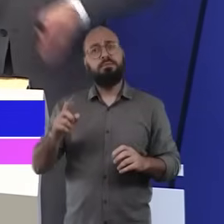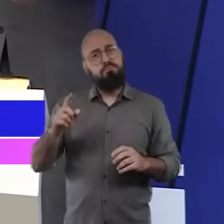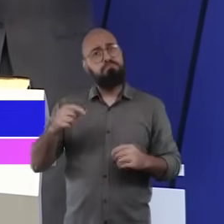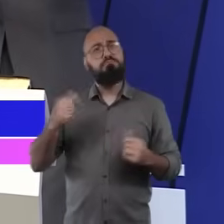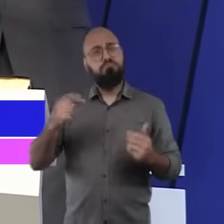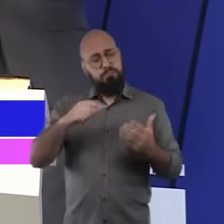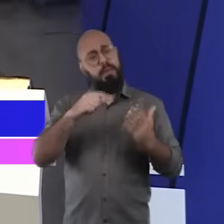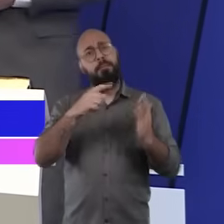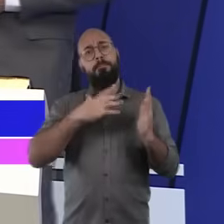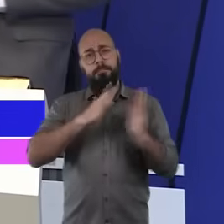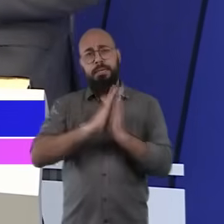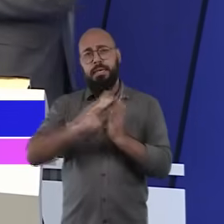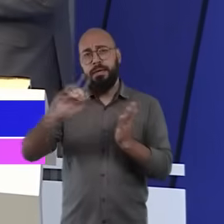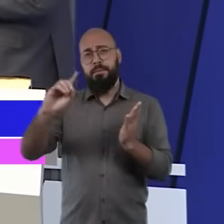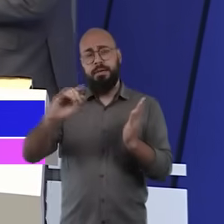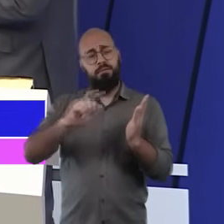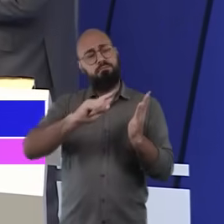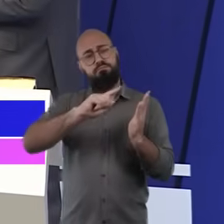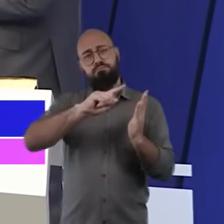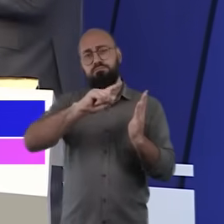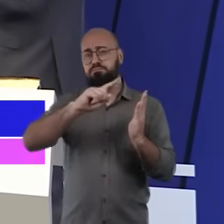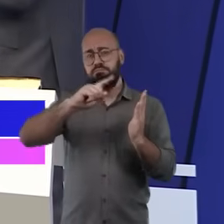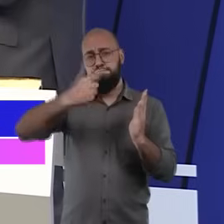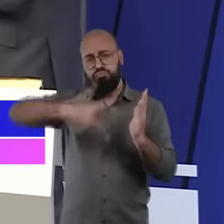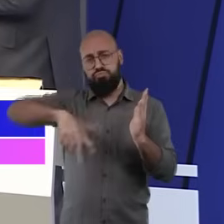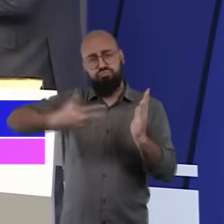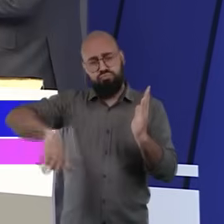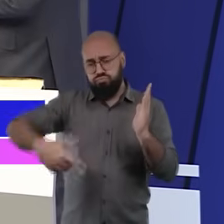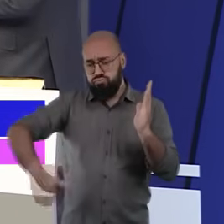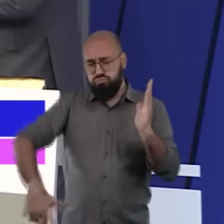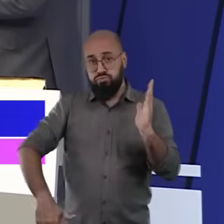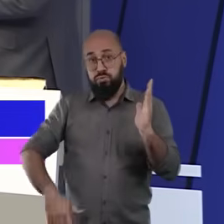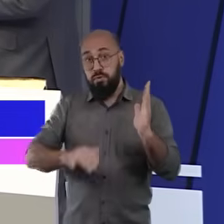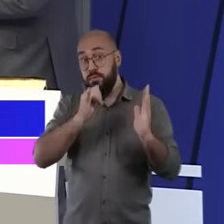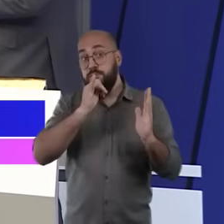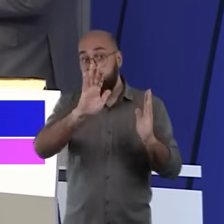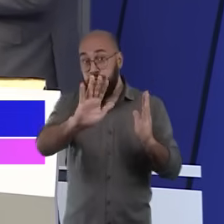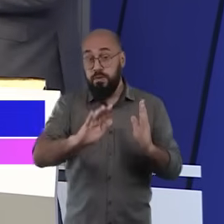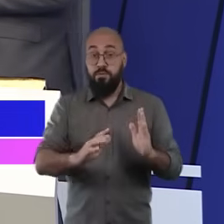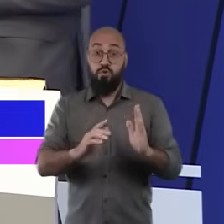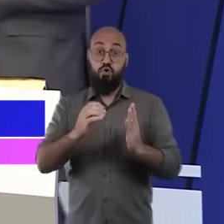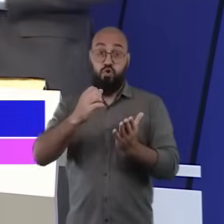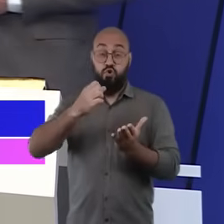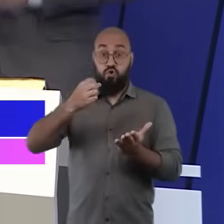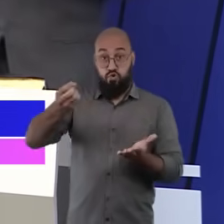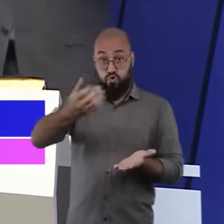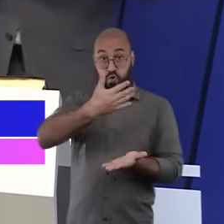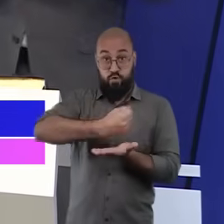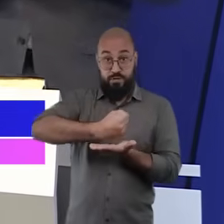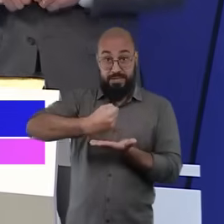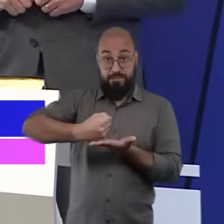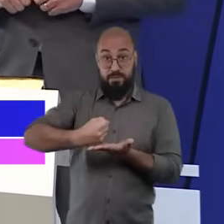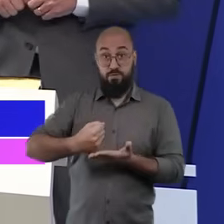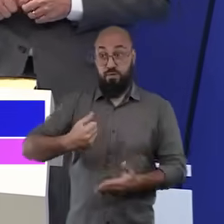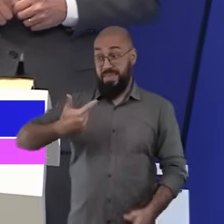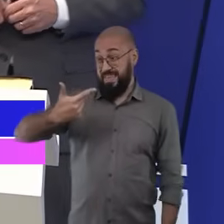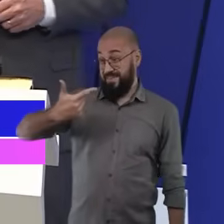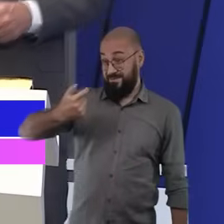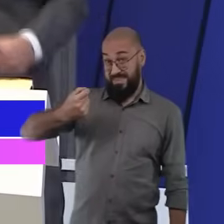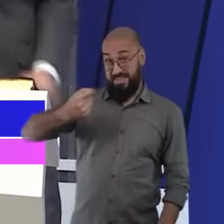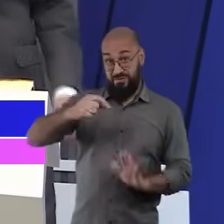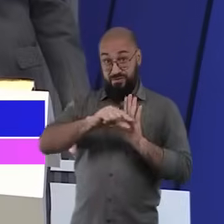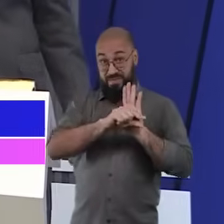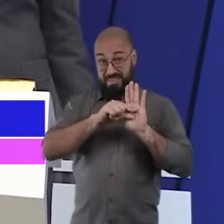é recorrente na Bíblia. Por exemplo, só no Novo Testamento, de cada 20 versículos, um vai